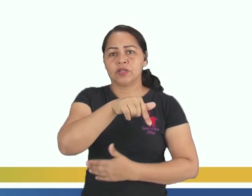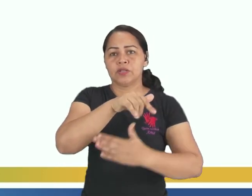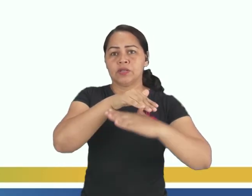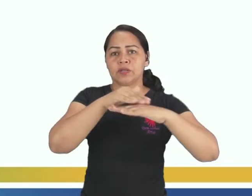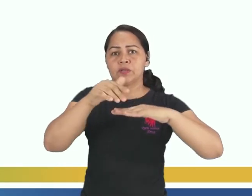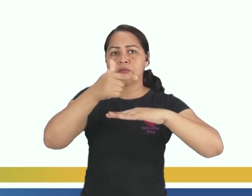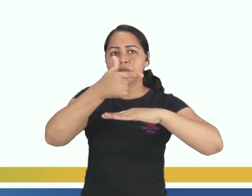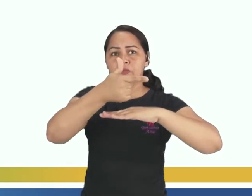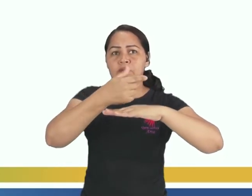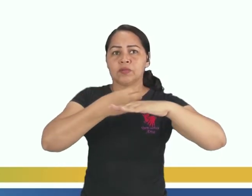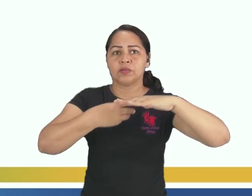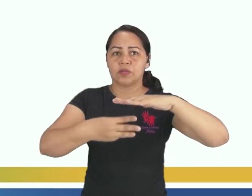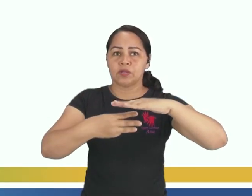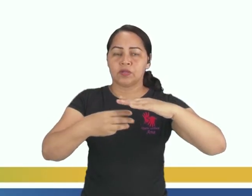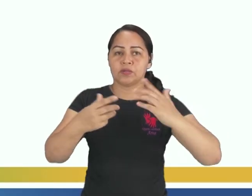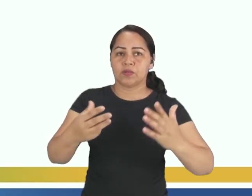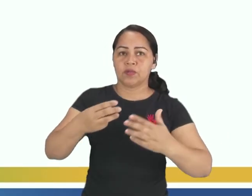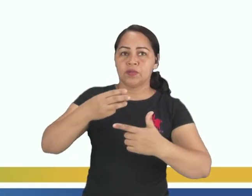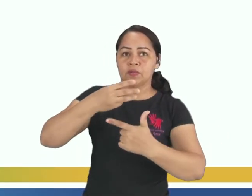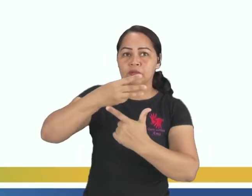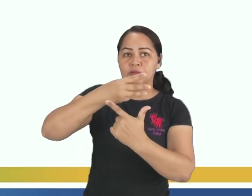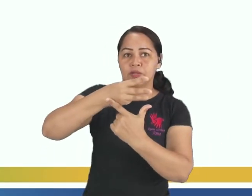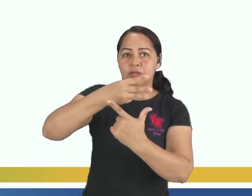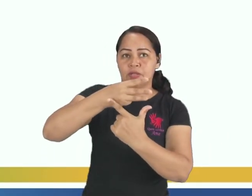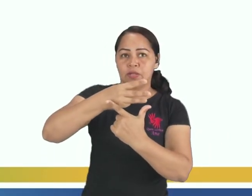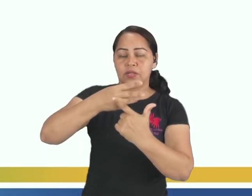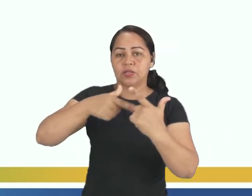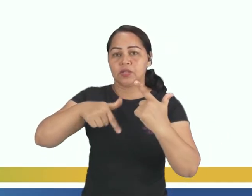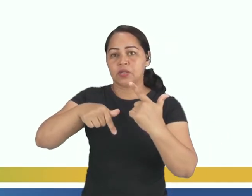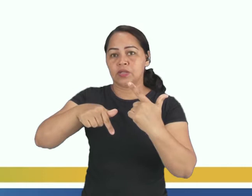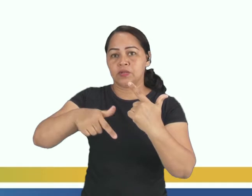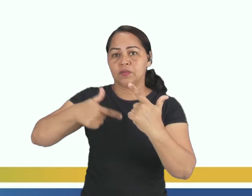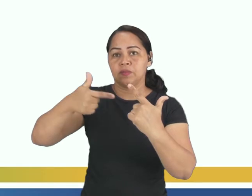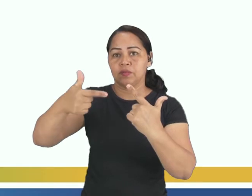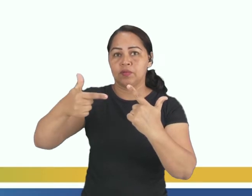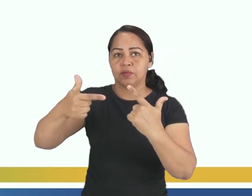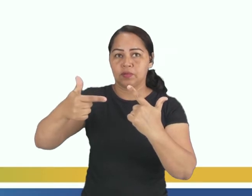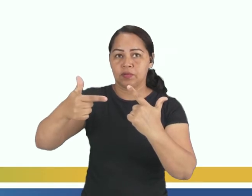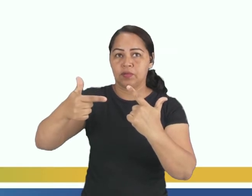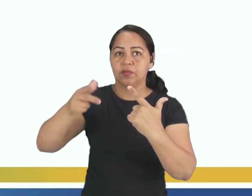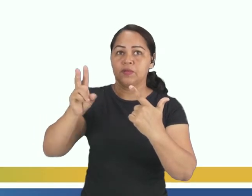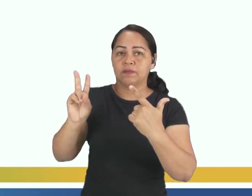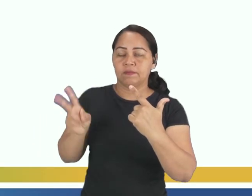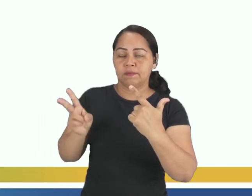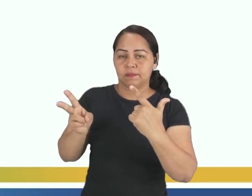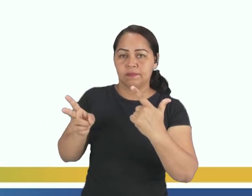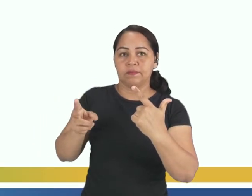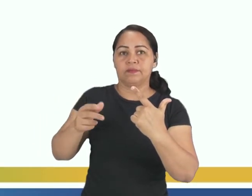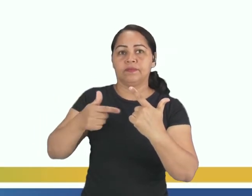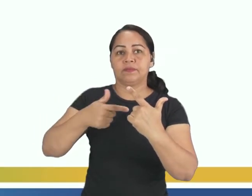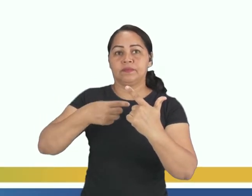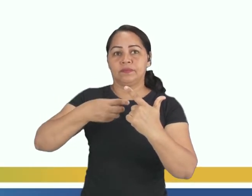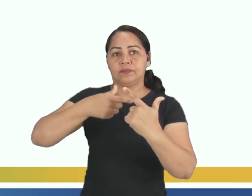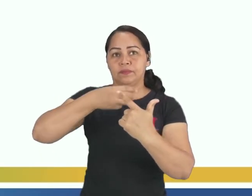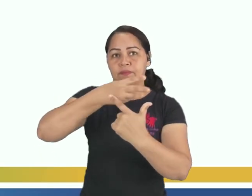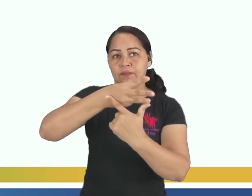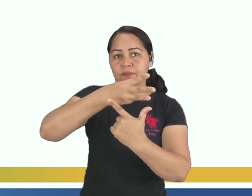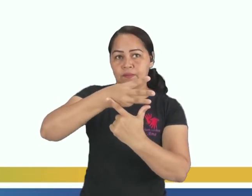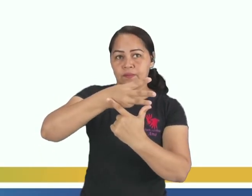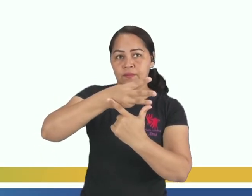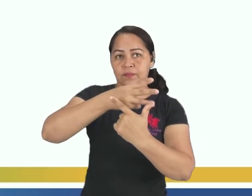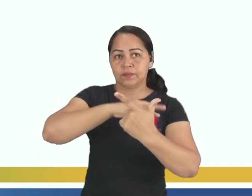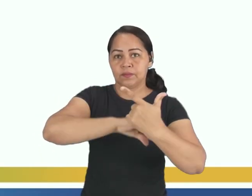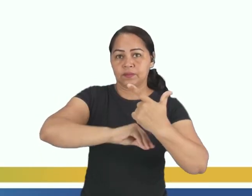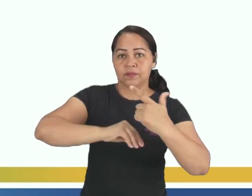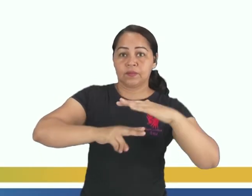Mesma ideia, fica a raiz cúbica de 7 ao quadrado, ok? Repare, o 3 era denominador da fração do expoente,